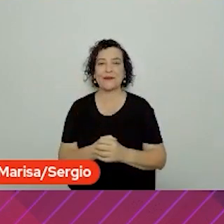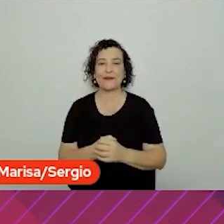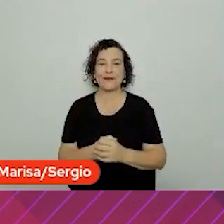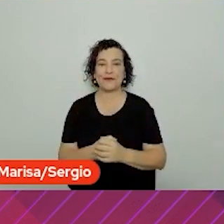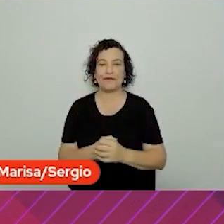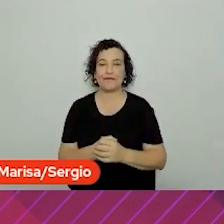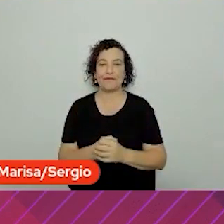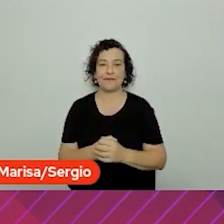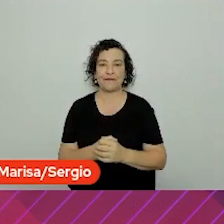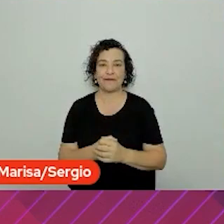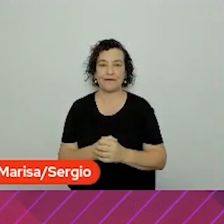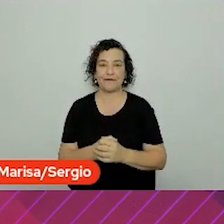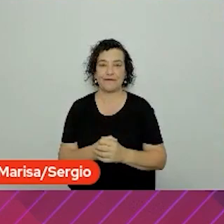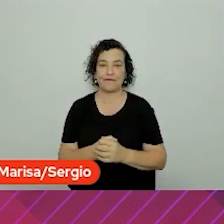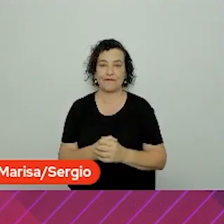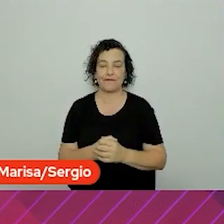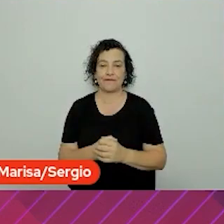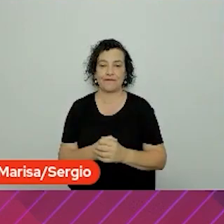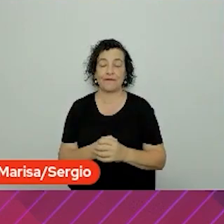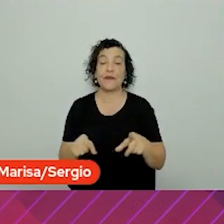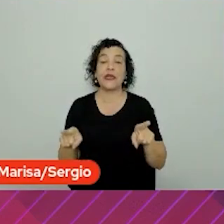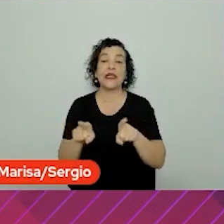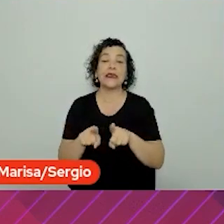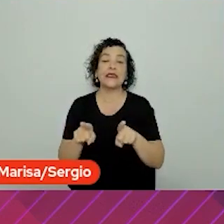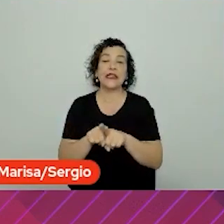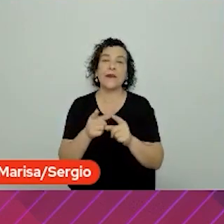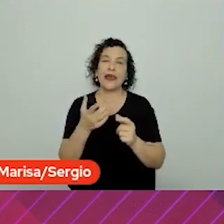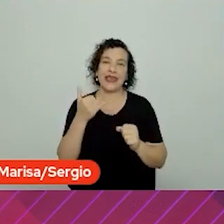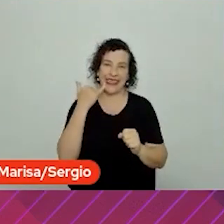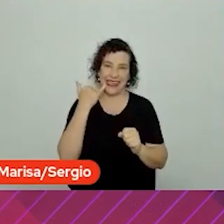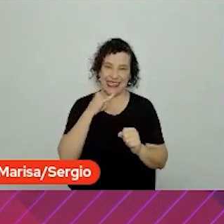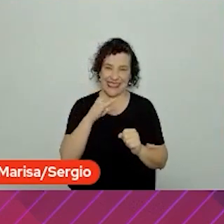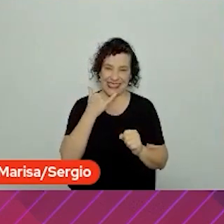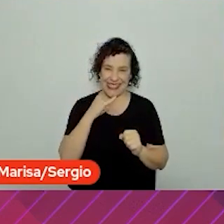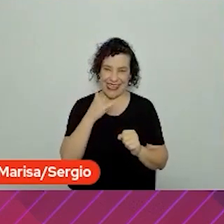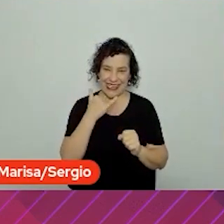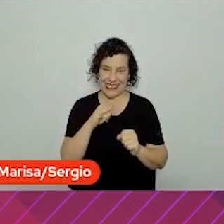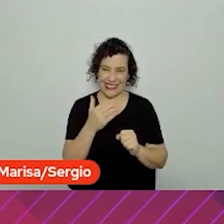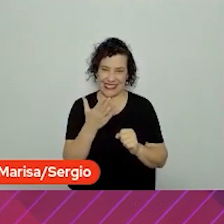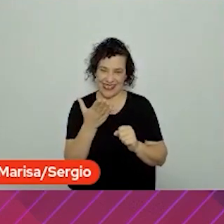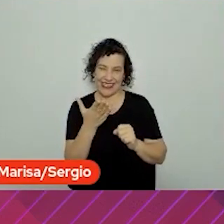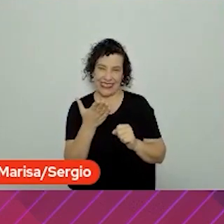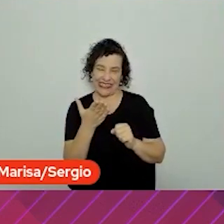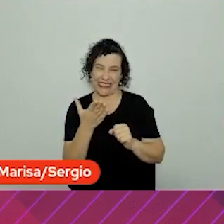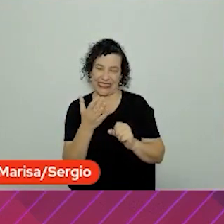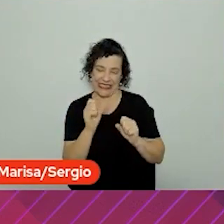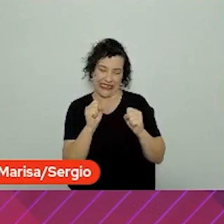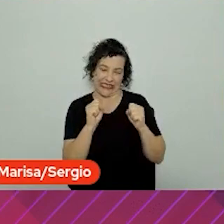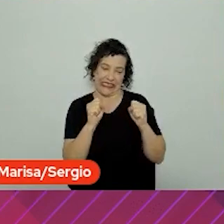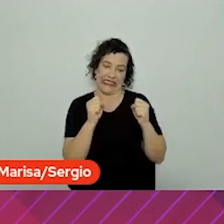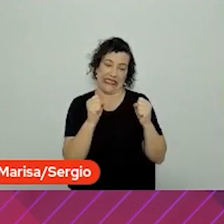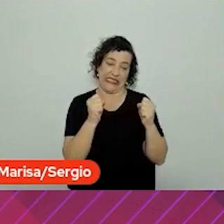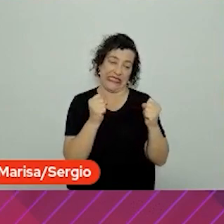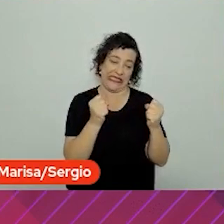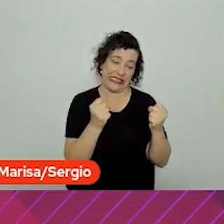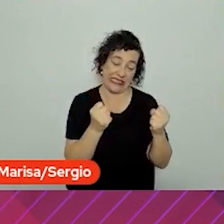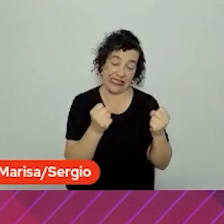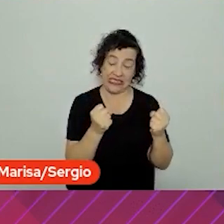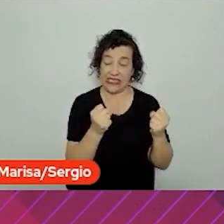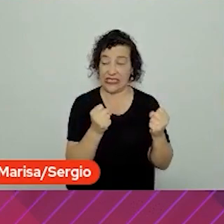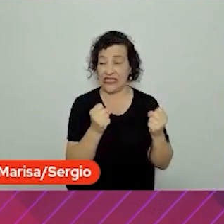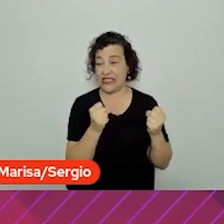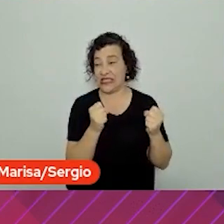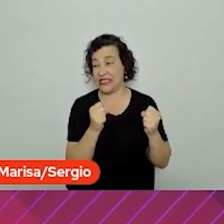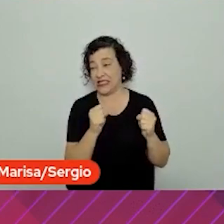a ideia é nobre. A resistência, cara, as pessoas elas vão criando aversão àquilo que está sendo falado. Pô, de novo,